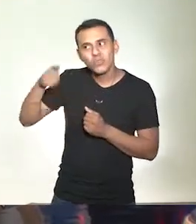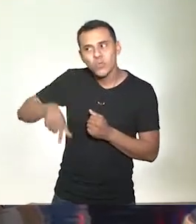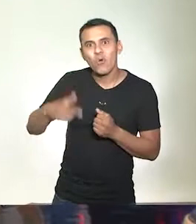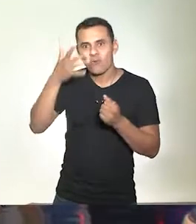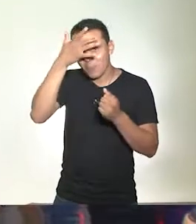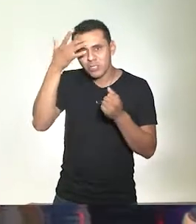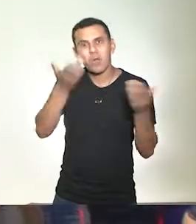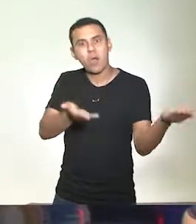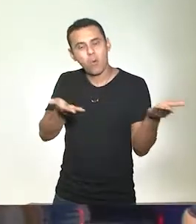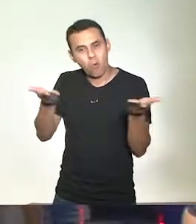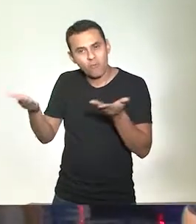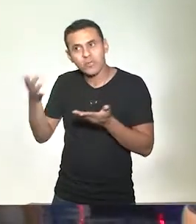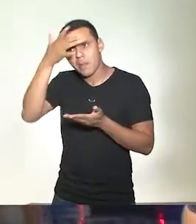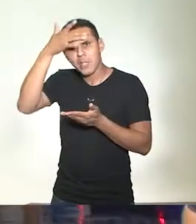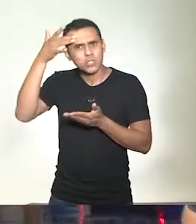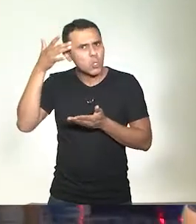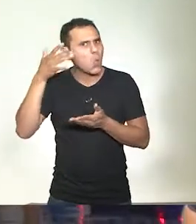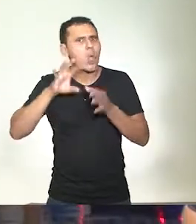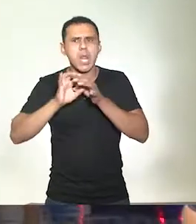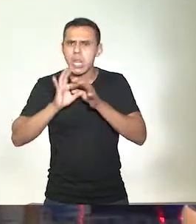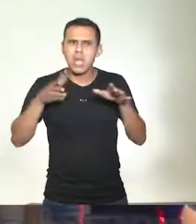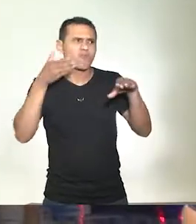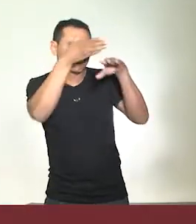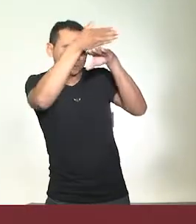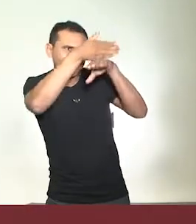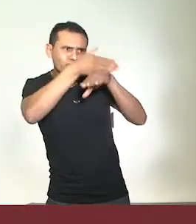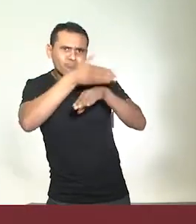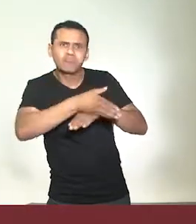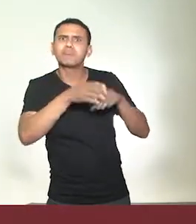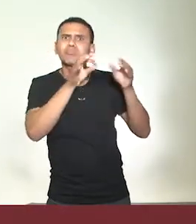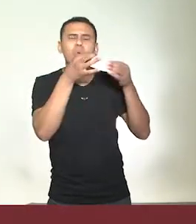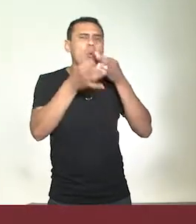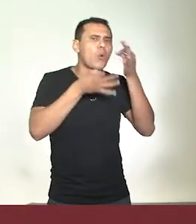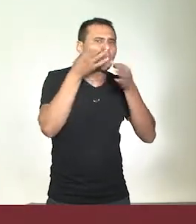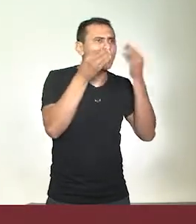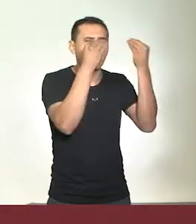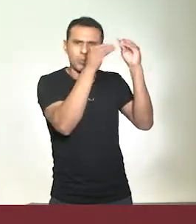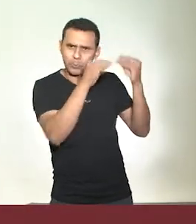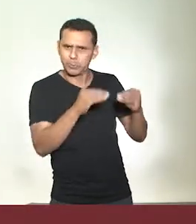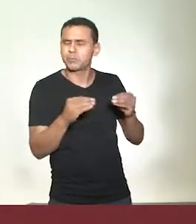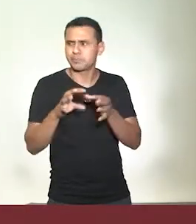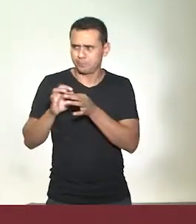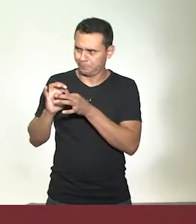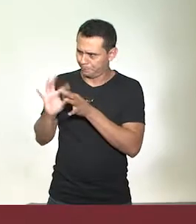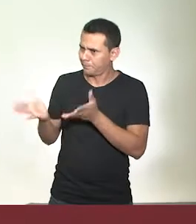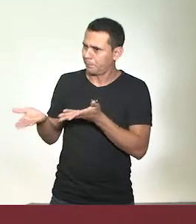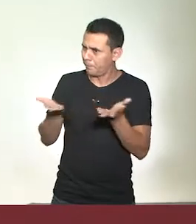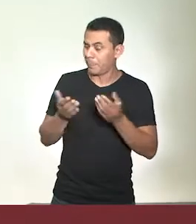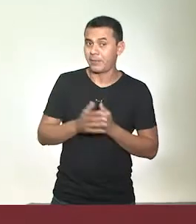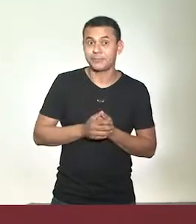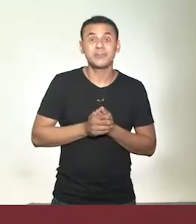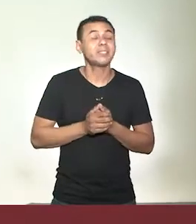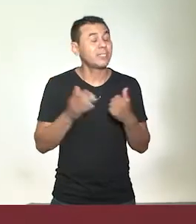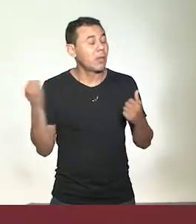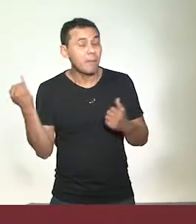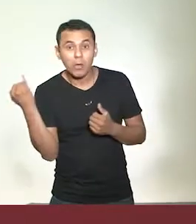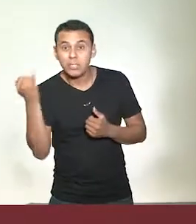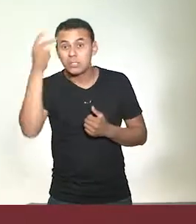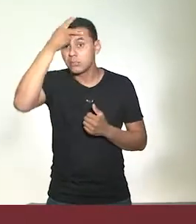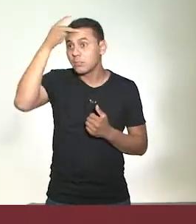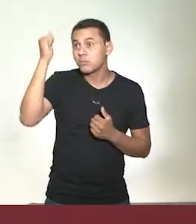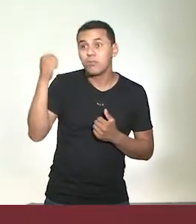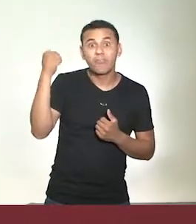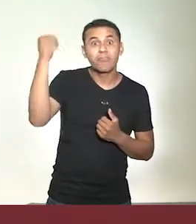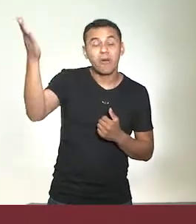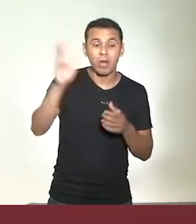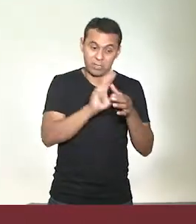você fizesse o convite para que as pessoas participassem dessa consulta Pois é a participação da sociedade externa é